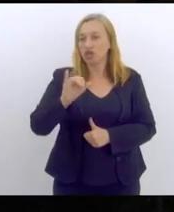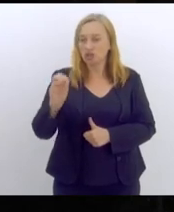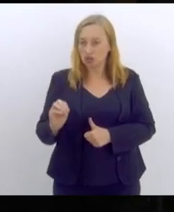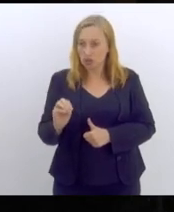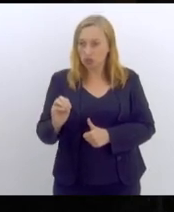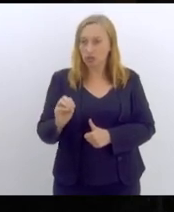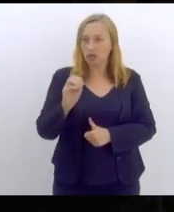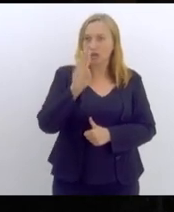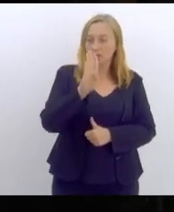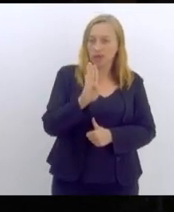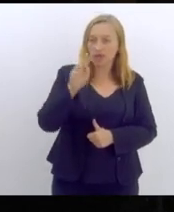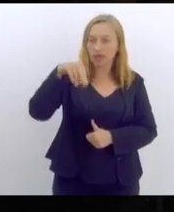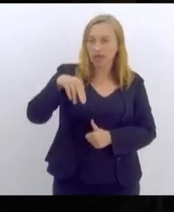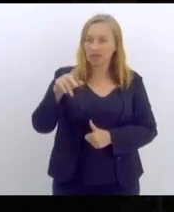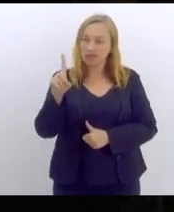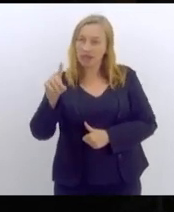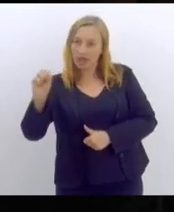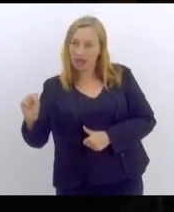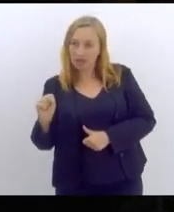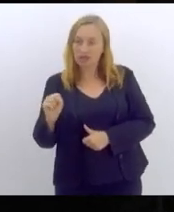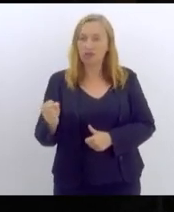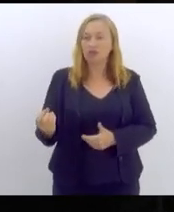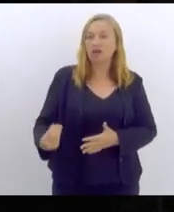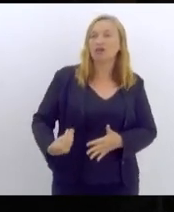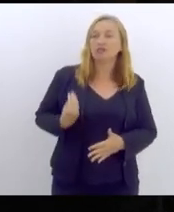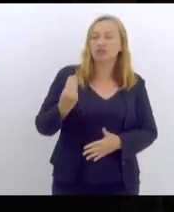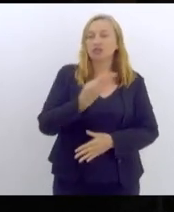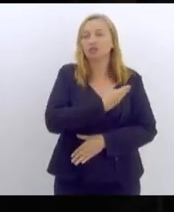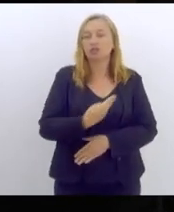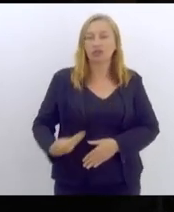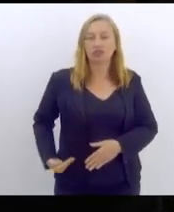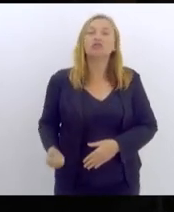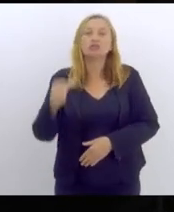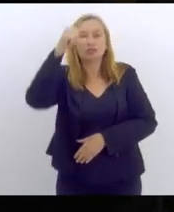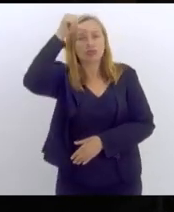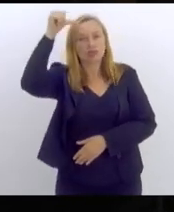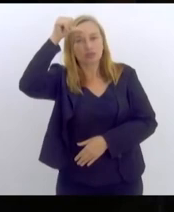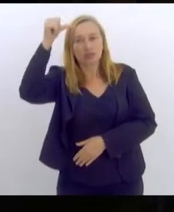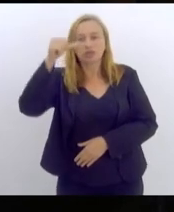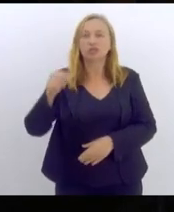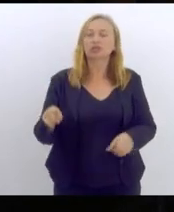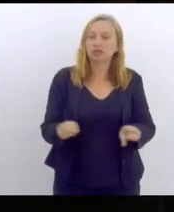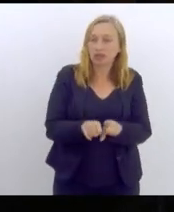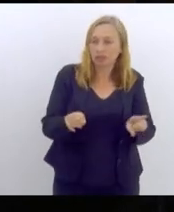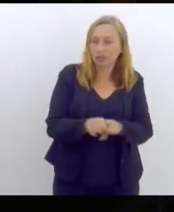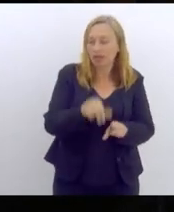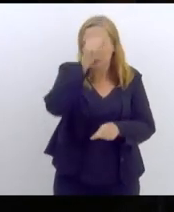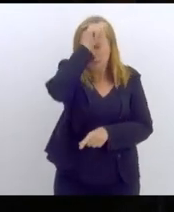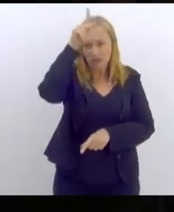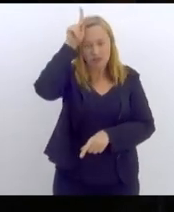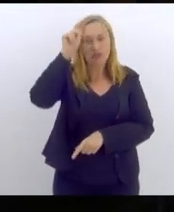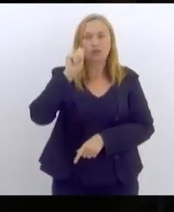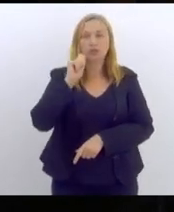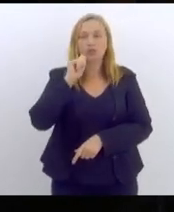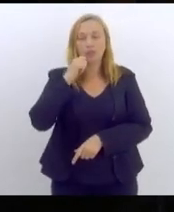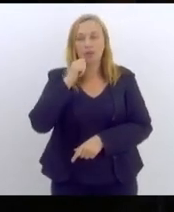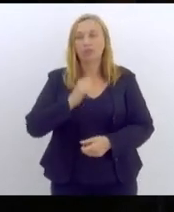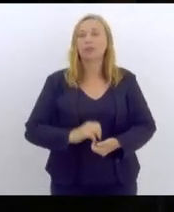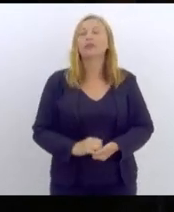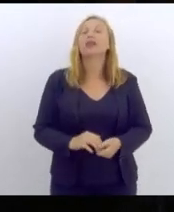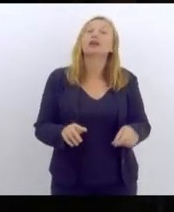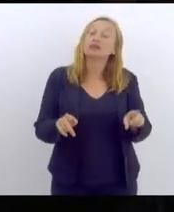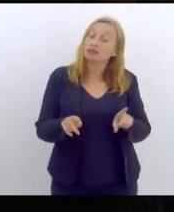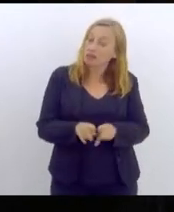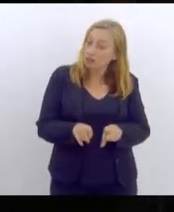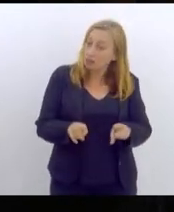do BNDES, não é? Com a presença do governador Cláudio Castro e do prefeito Eduardo Paes, que